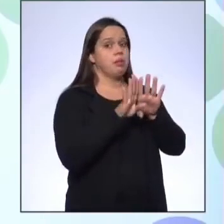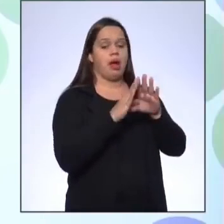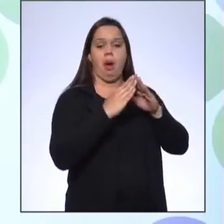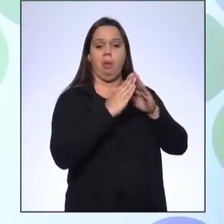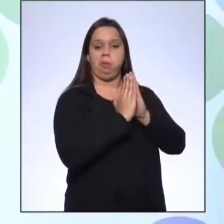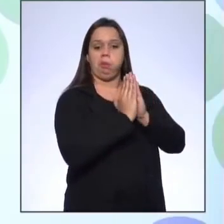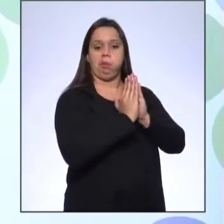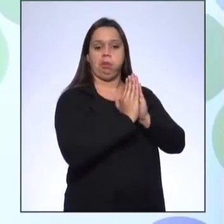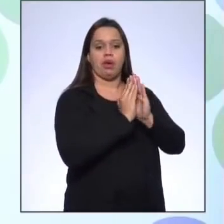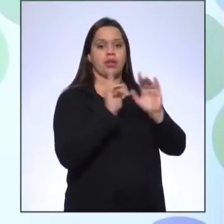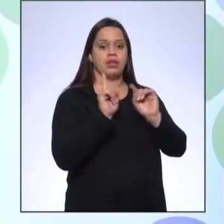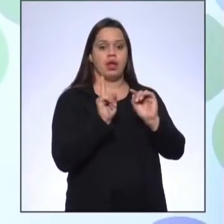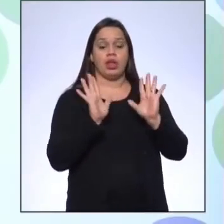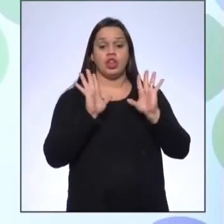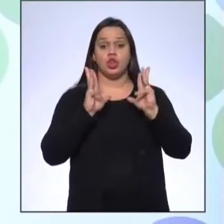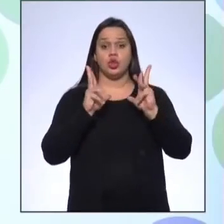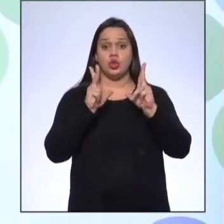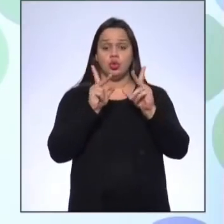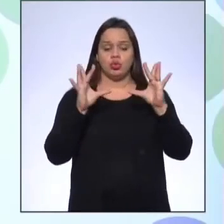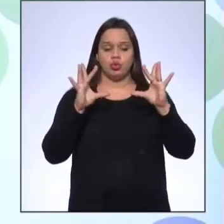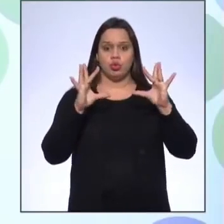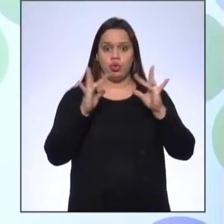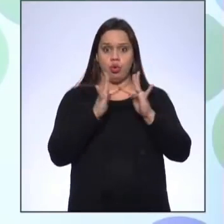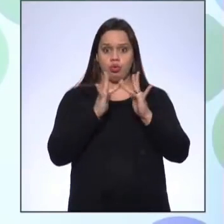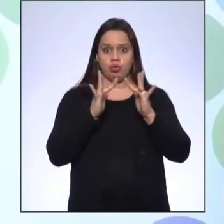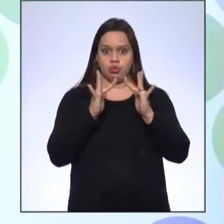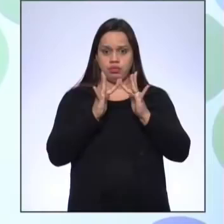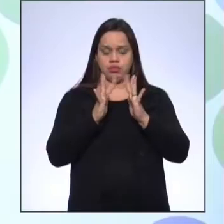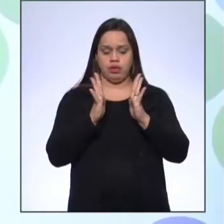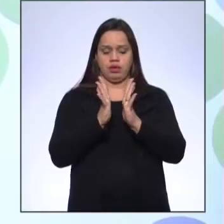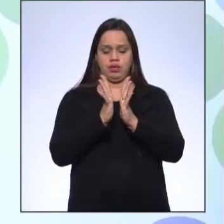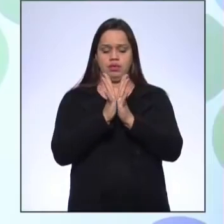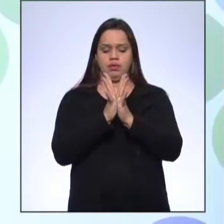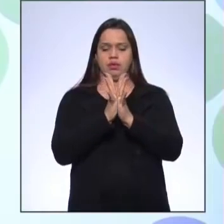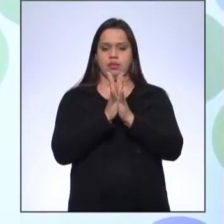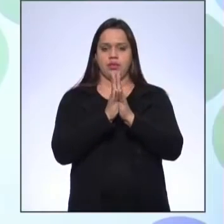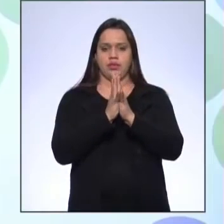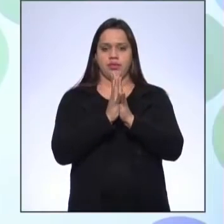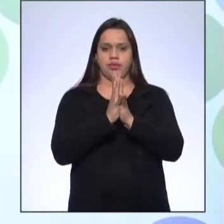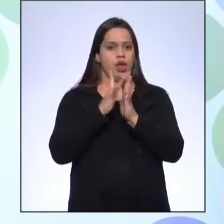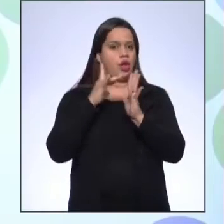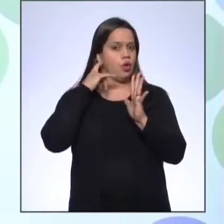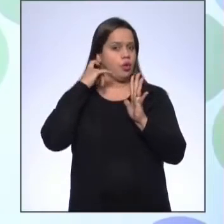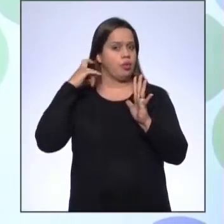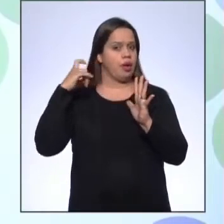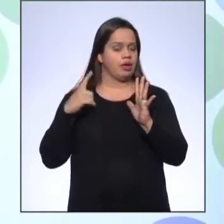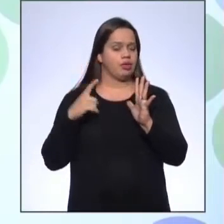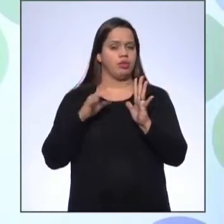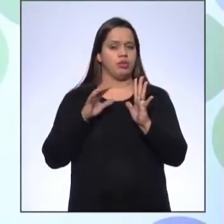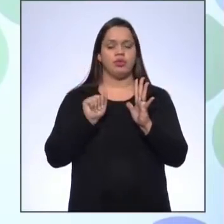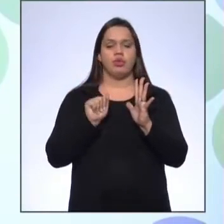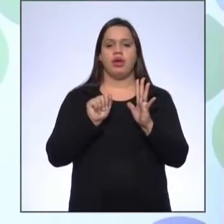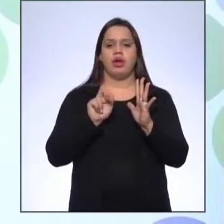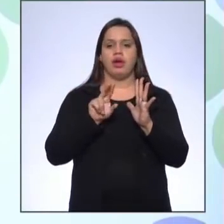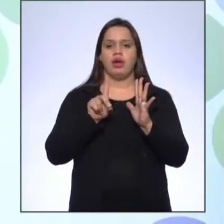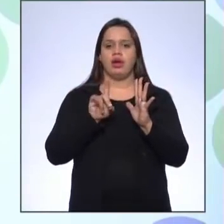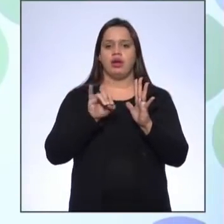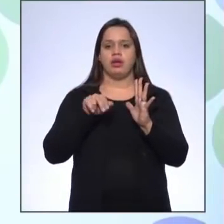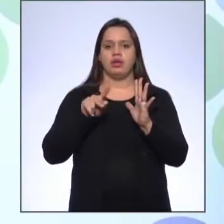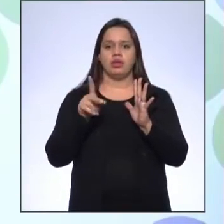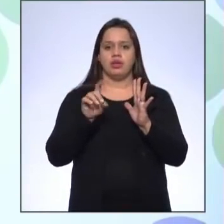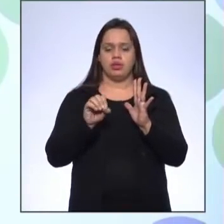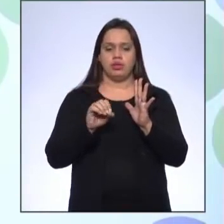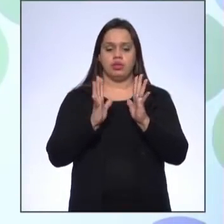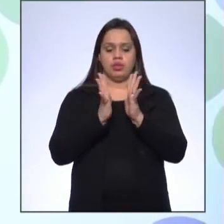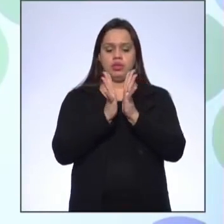mão encosta na outra. O som dela é um pouco mais ardidinho. Uma coisa. O que dá o